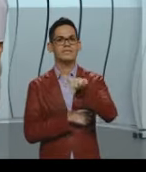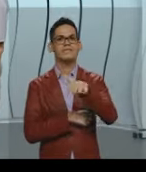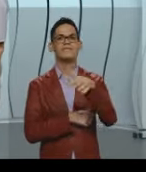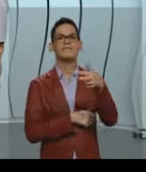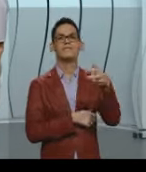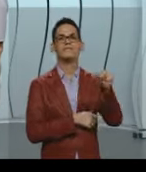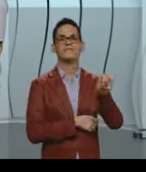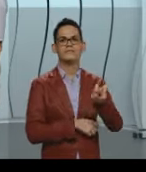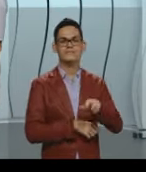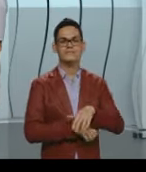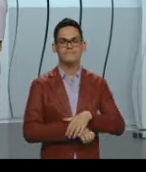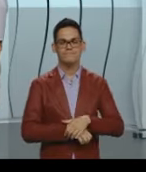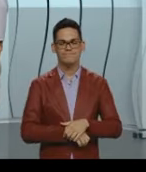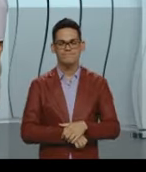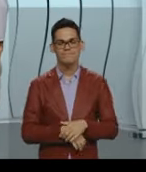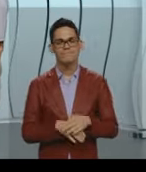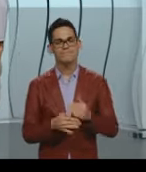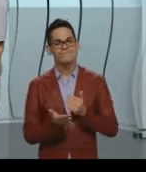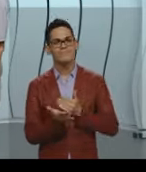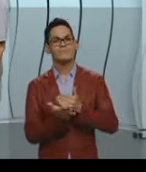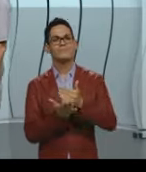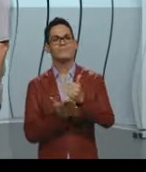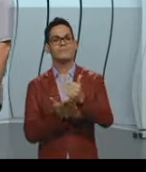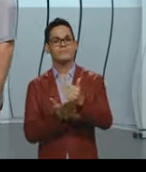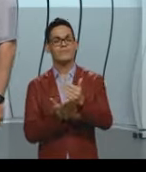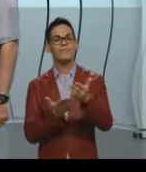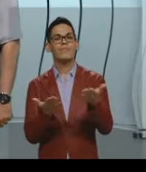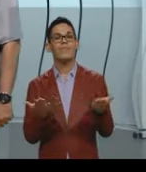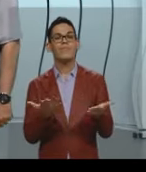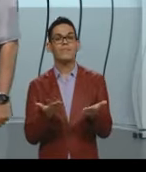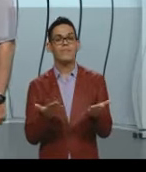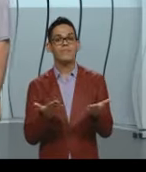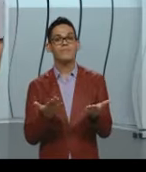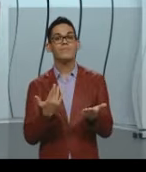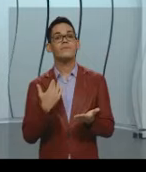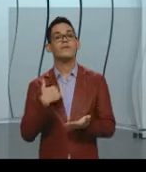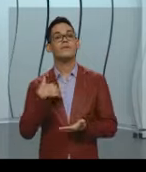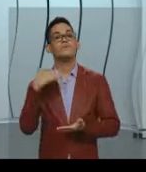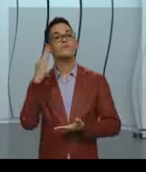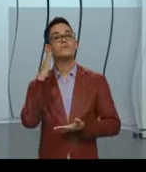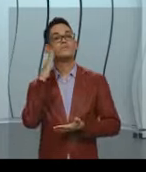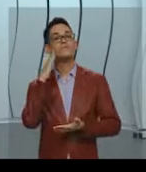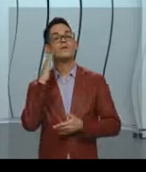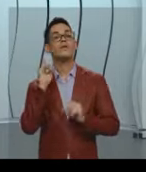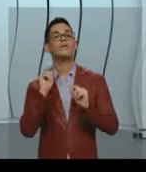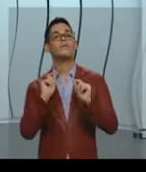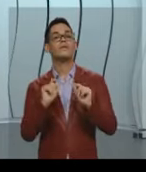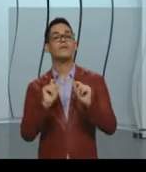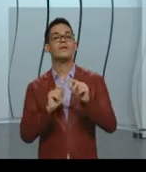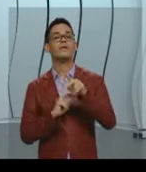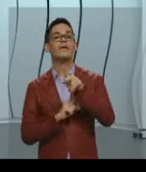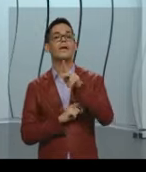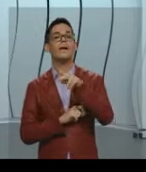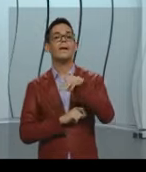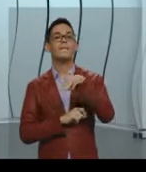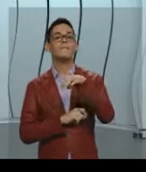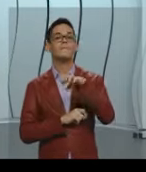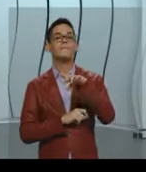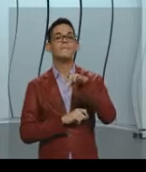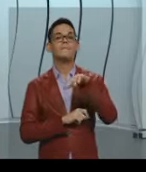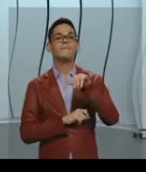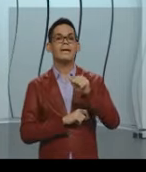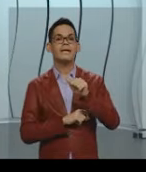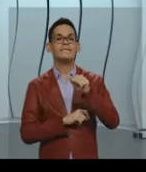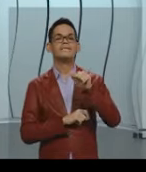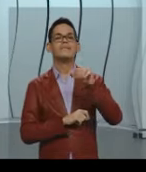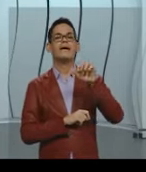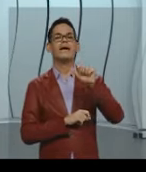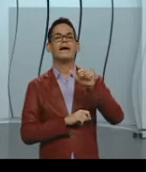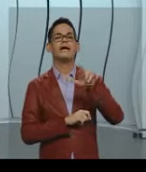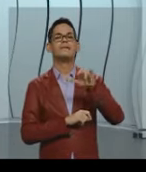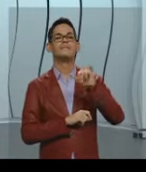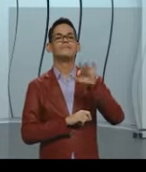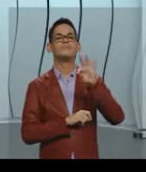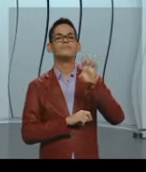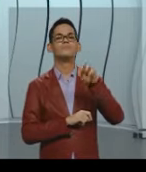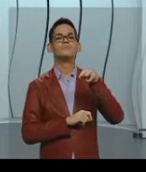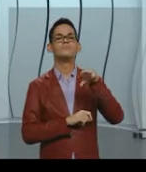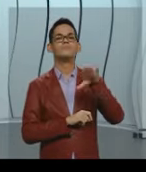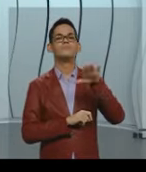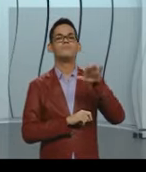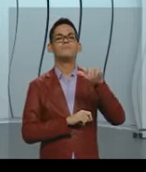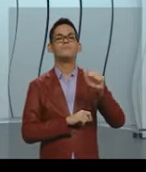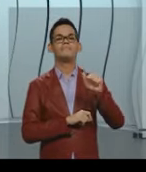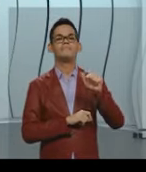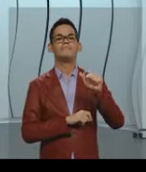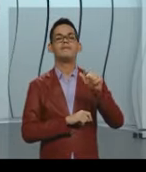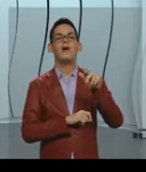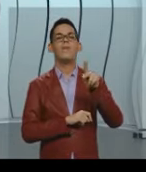Então, a partir dessa situação, a gente agora pode definir o que é uma média aritmética ponderada. Nós vimos média aritmética,